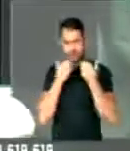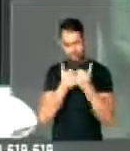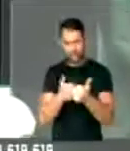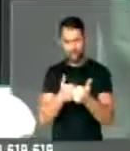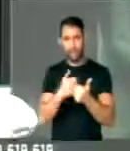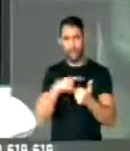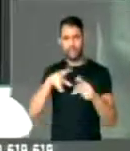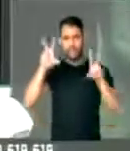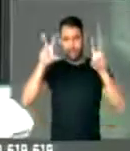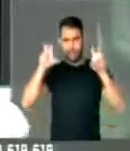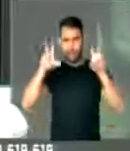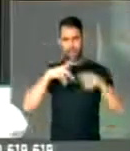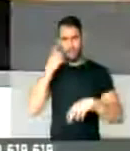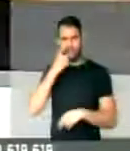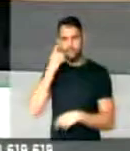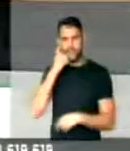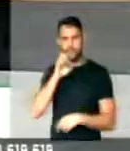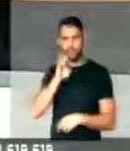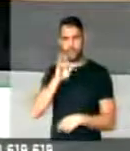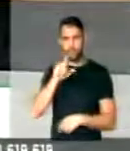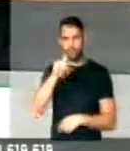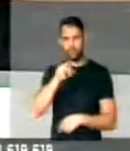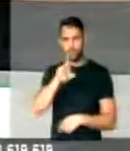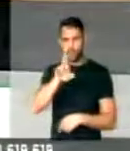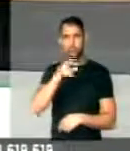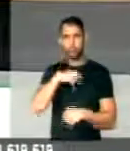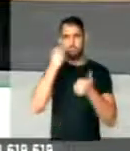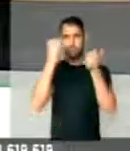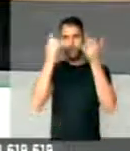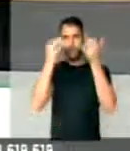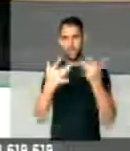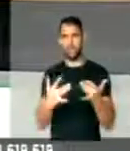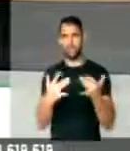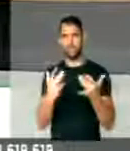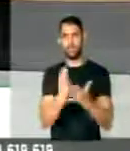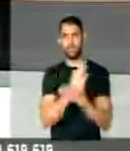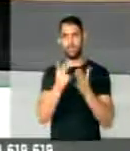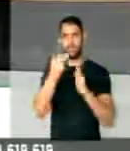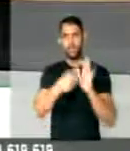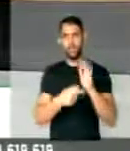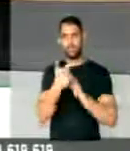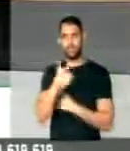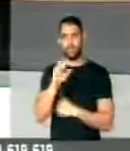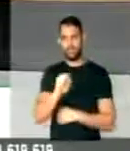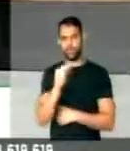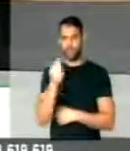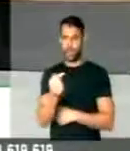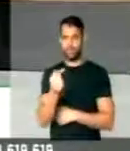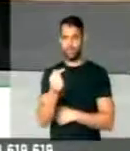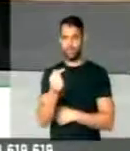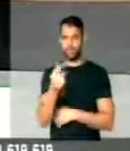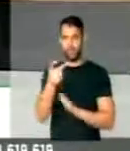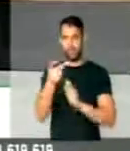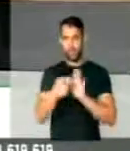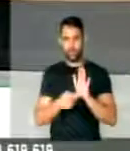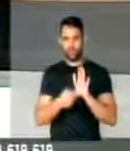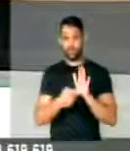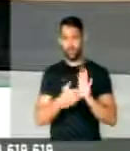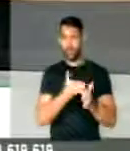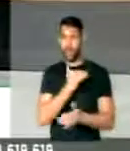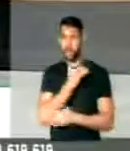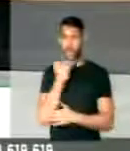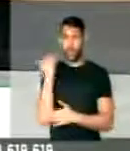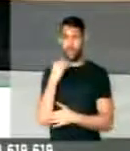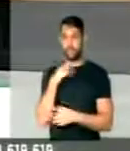Deputado Chu, Vossa Excelência coloca com muita clareza que essa PEC 287 é a PEC da morte